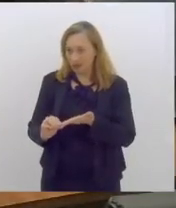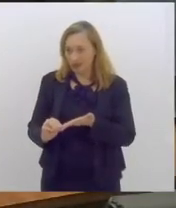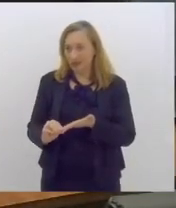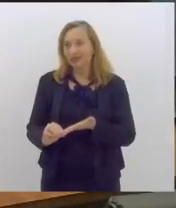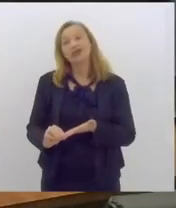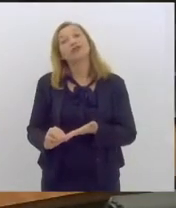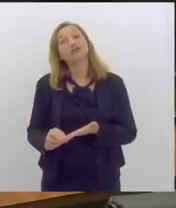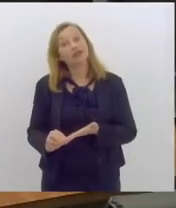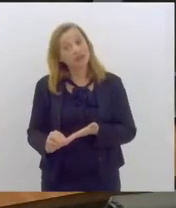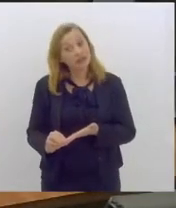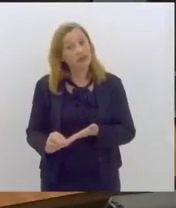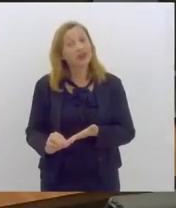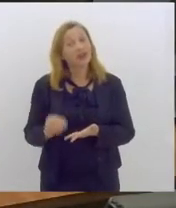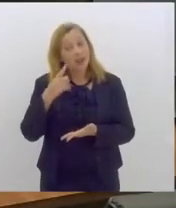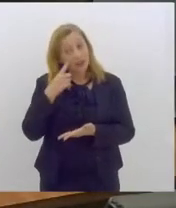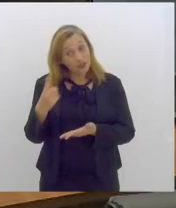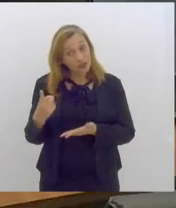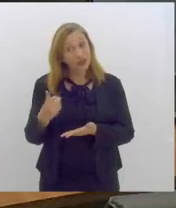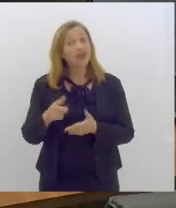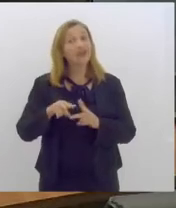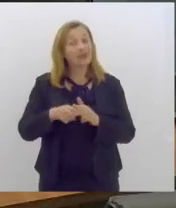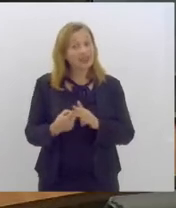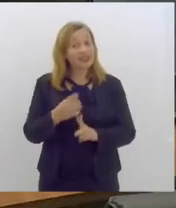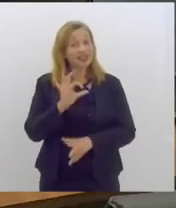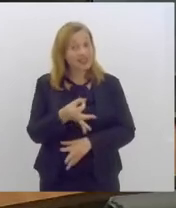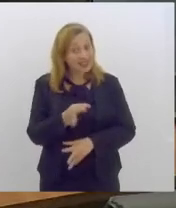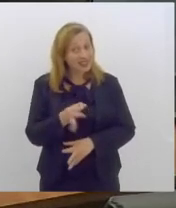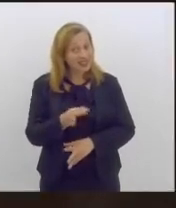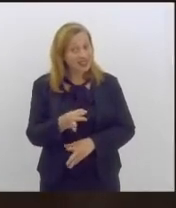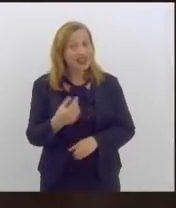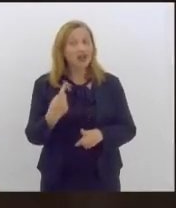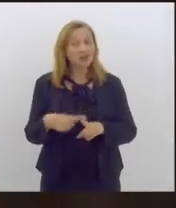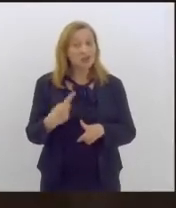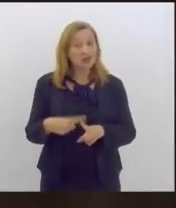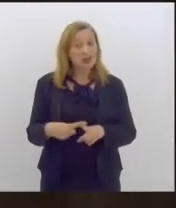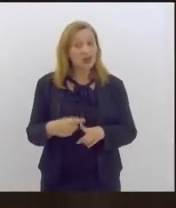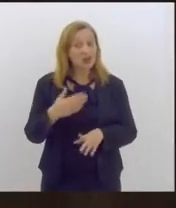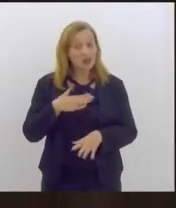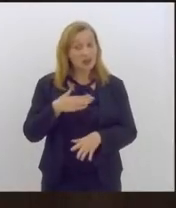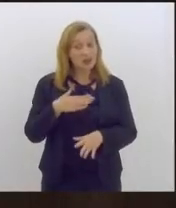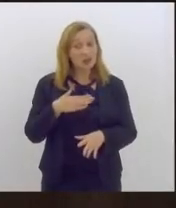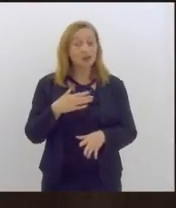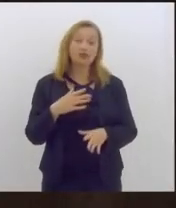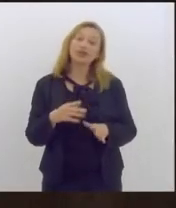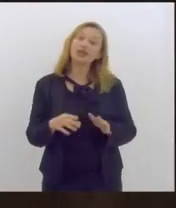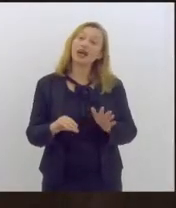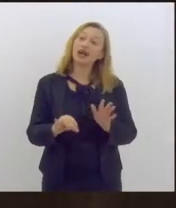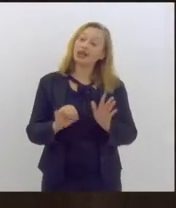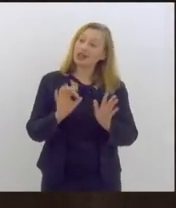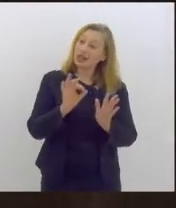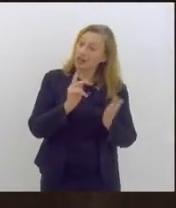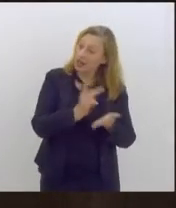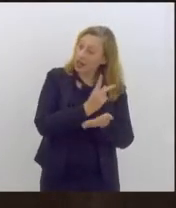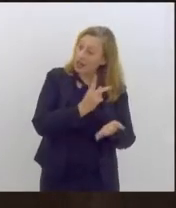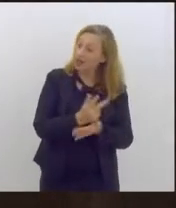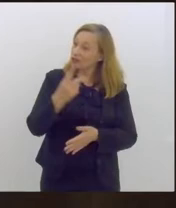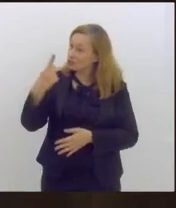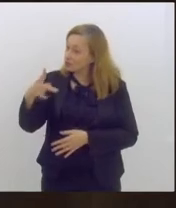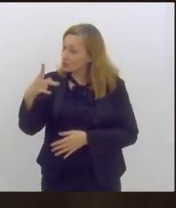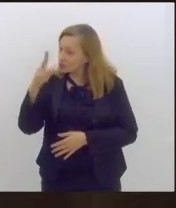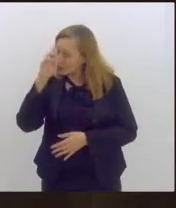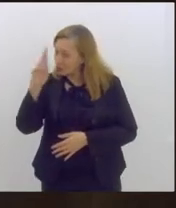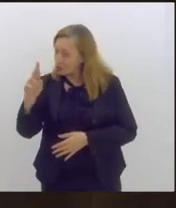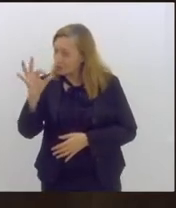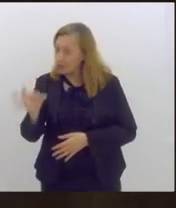durante o seu dizer meio ver se a melhor correção tá certa porque o meu o meu pode estar de uma forma Ele só tá Aleluia Cambucá